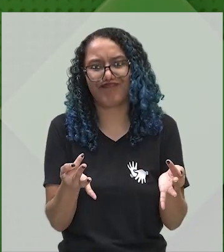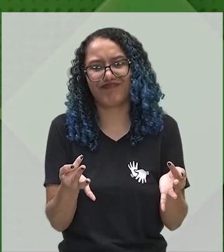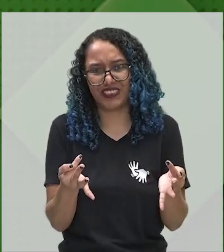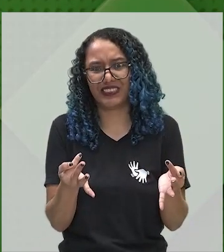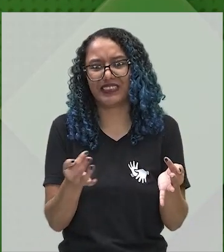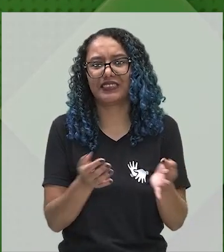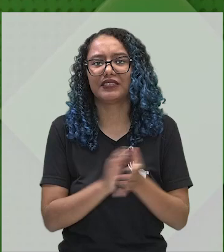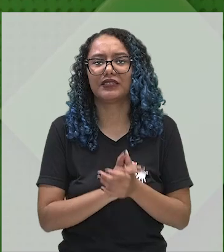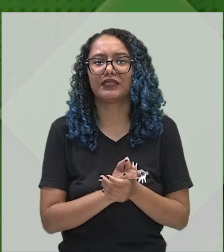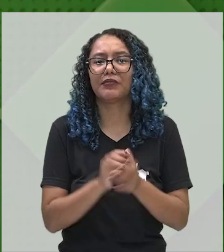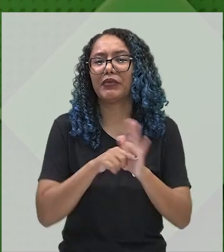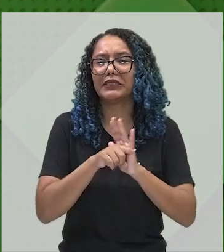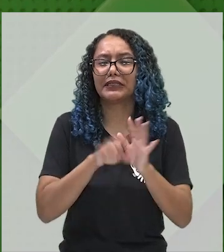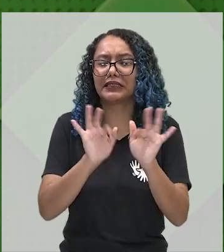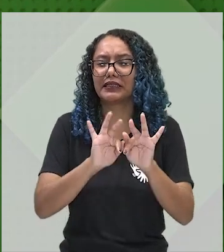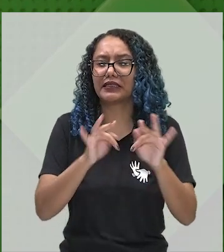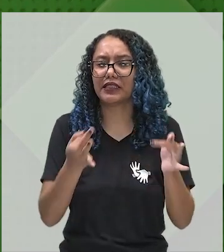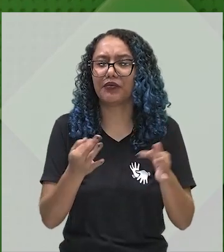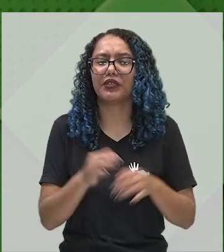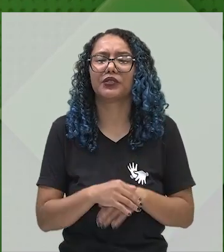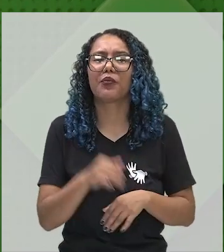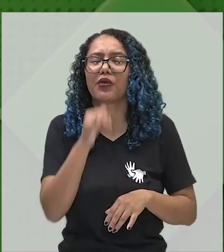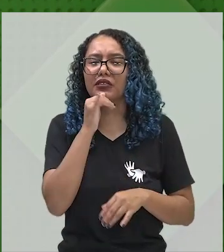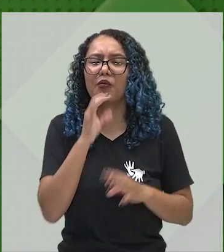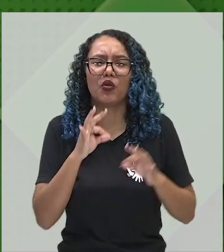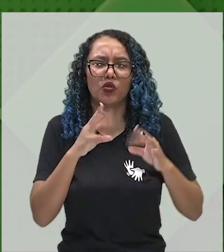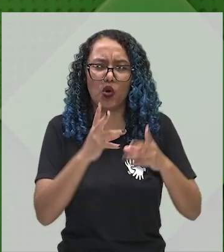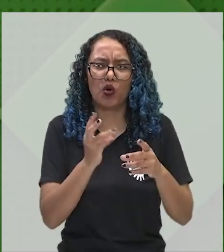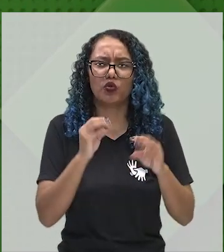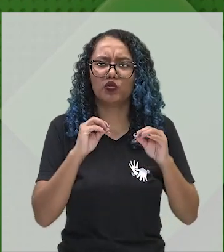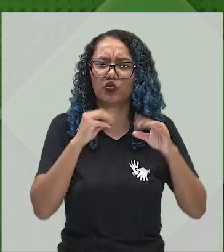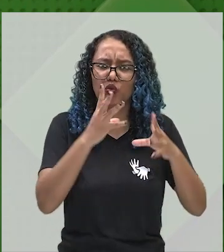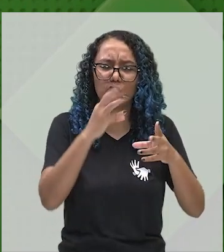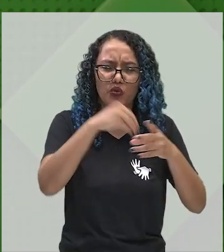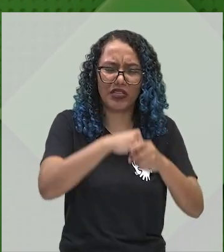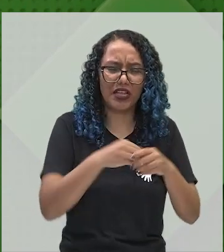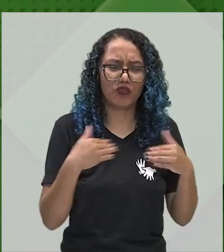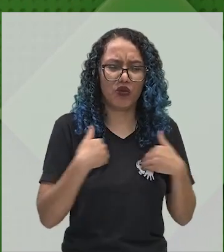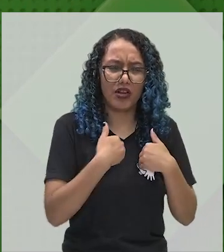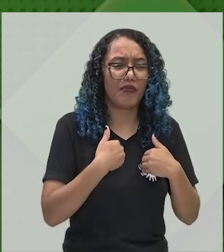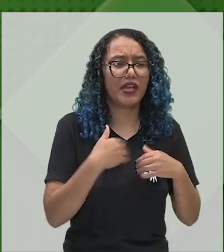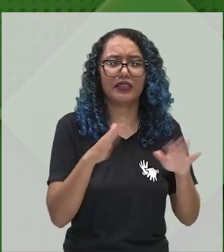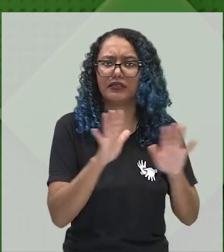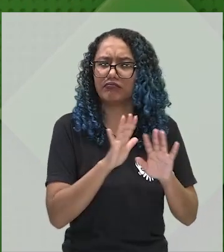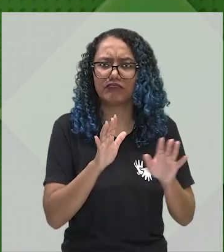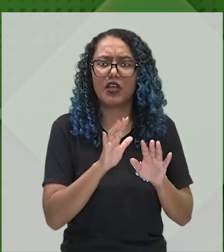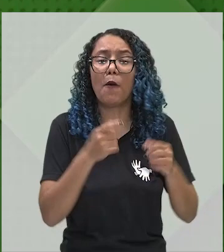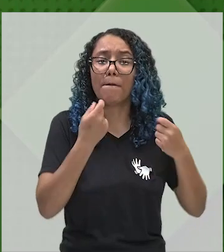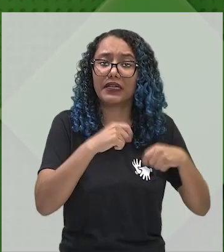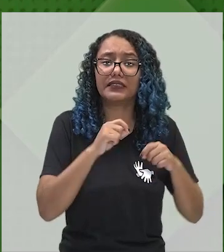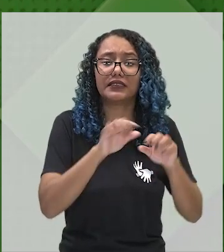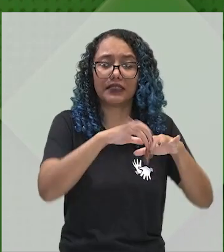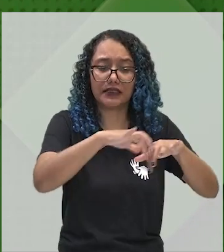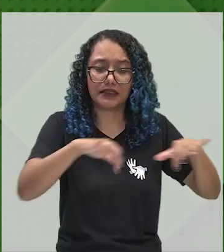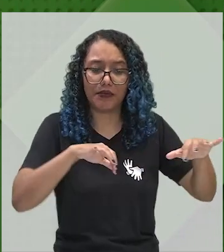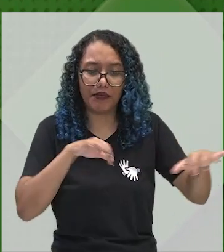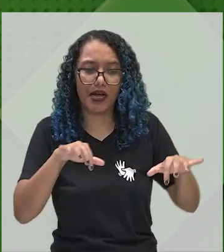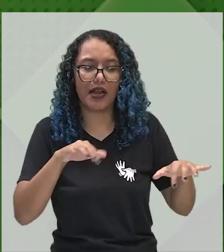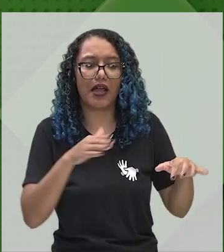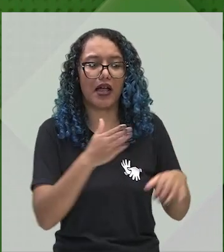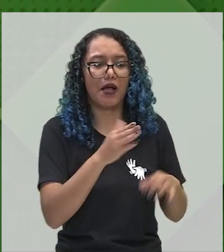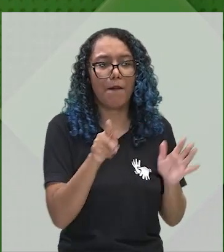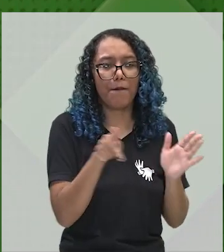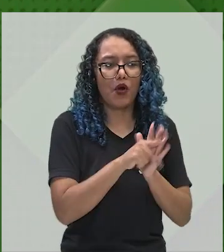colocar todo mundo na mesma caixinha dos animais. A gente precisa separar, por exemplo, aqueles que são aquáticos, os